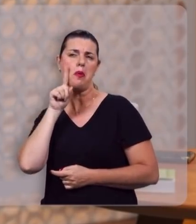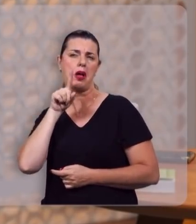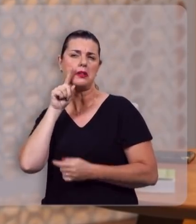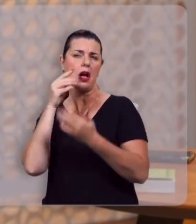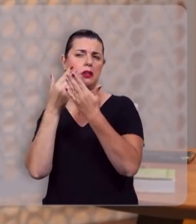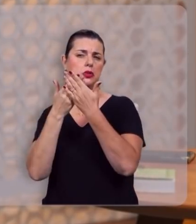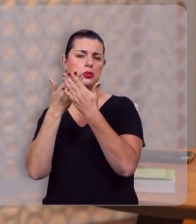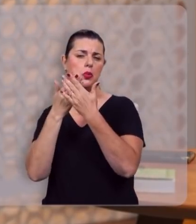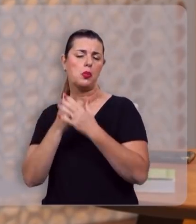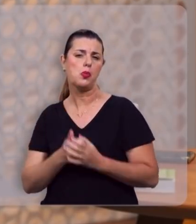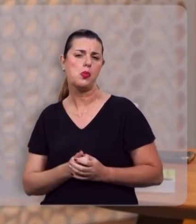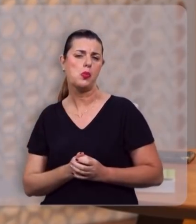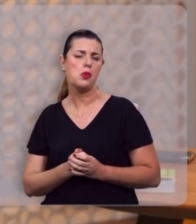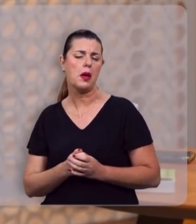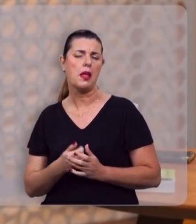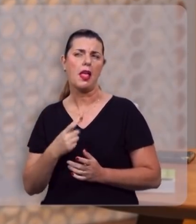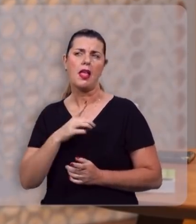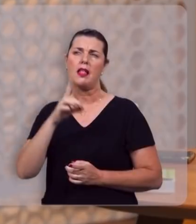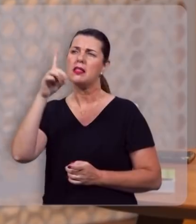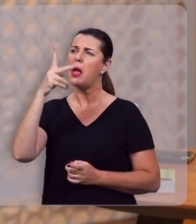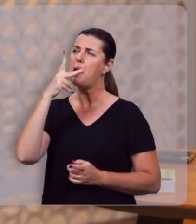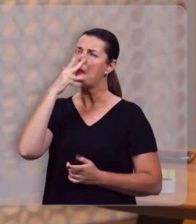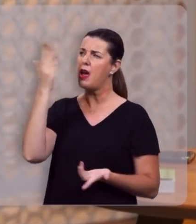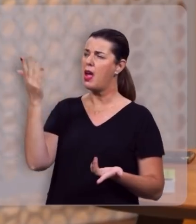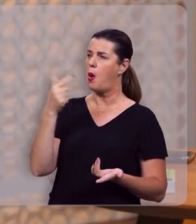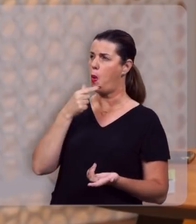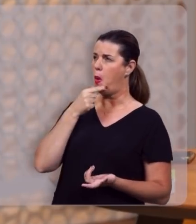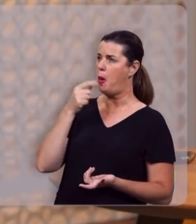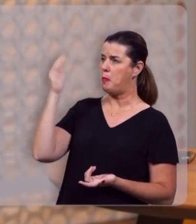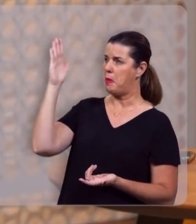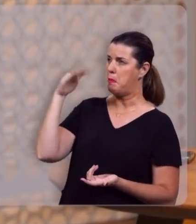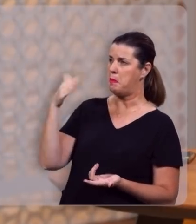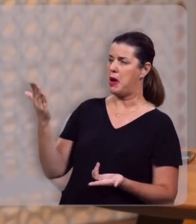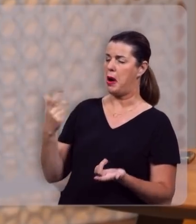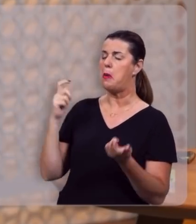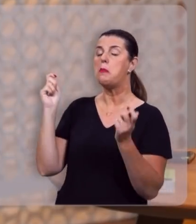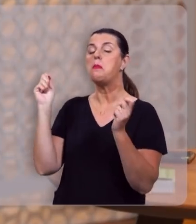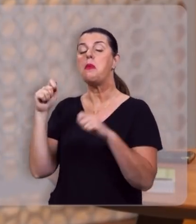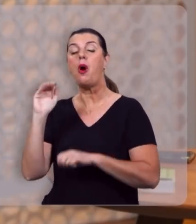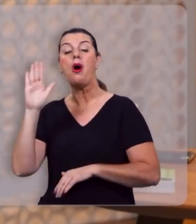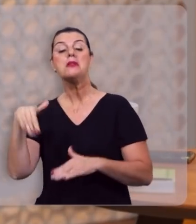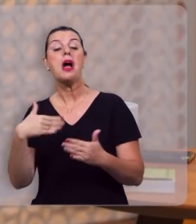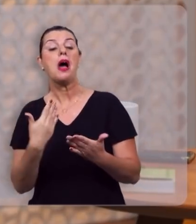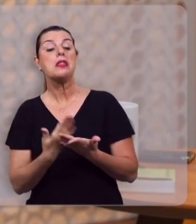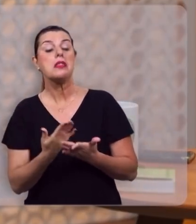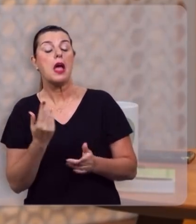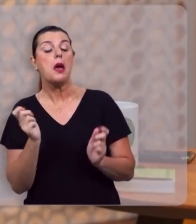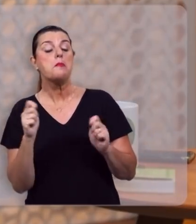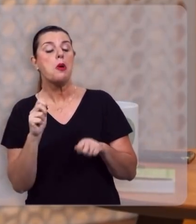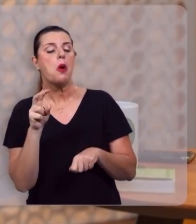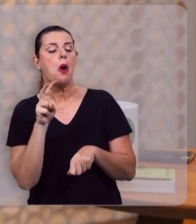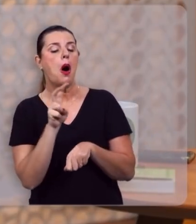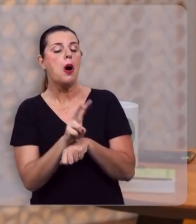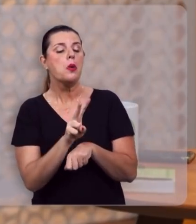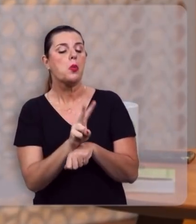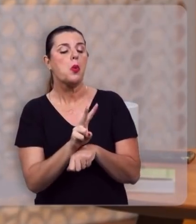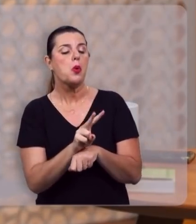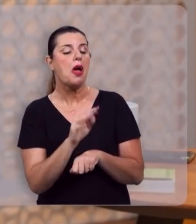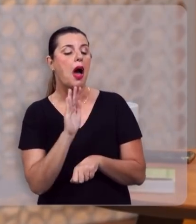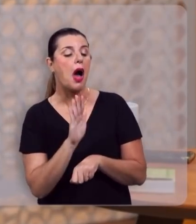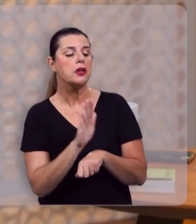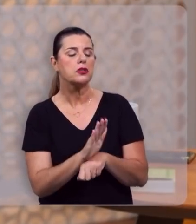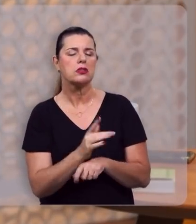René Descartes, como se Deus fosse um gênio maléfico que até poderia interceder porque ele tem poder, mas